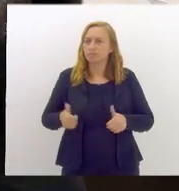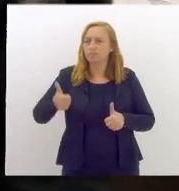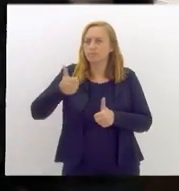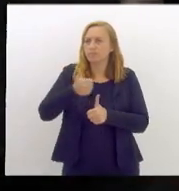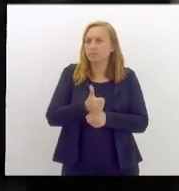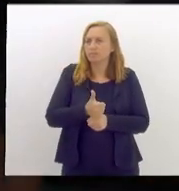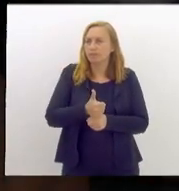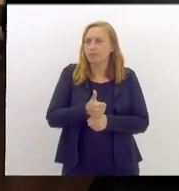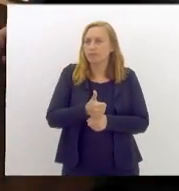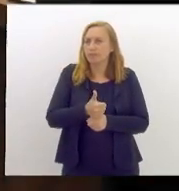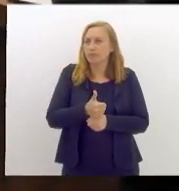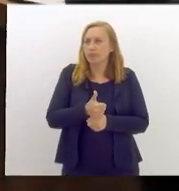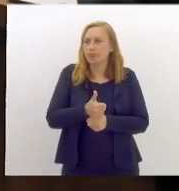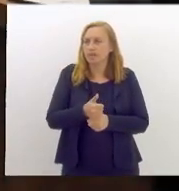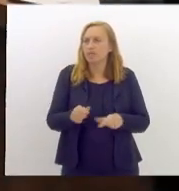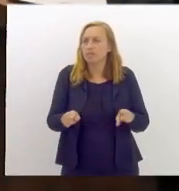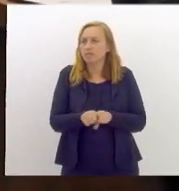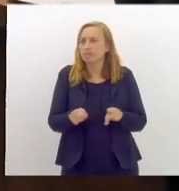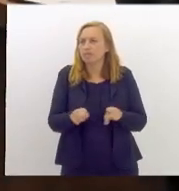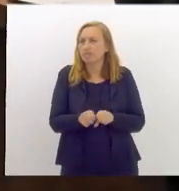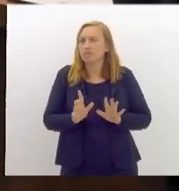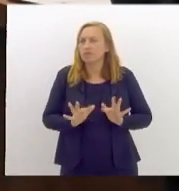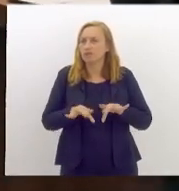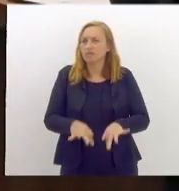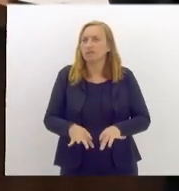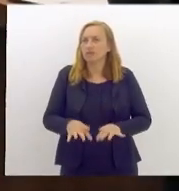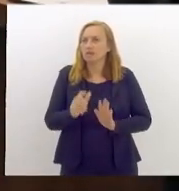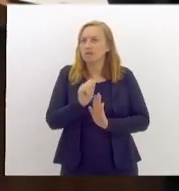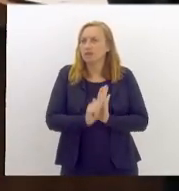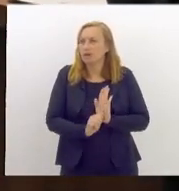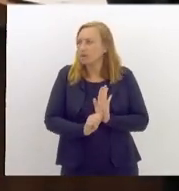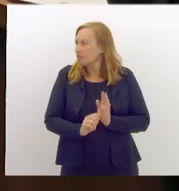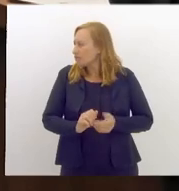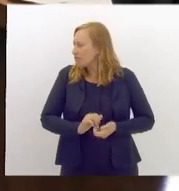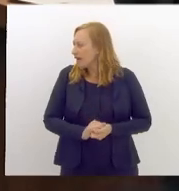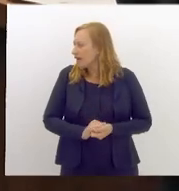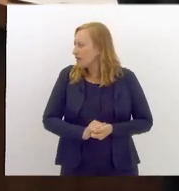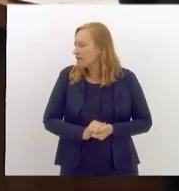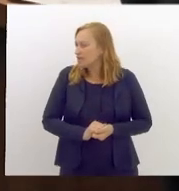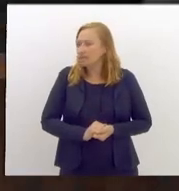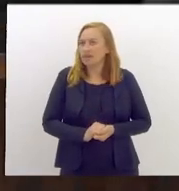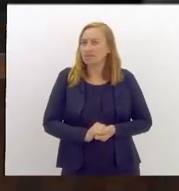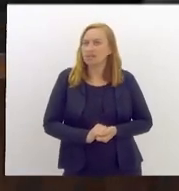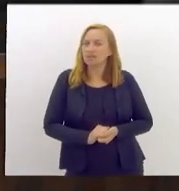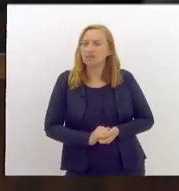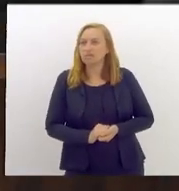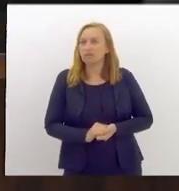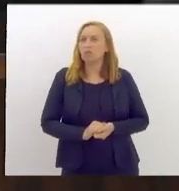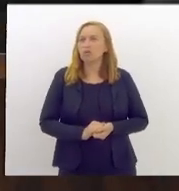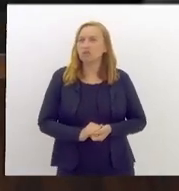substitutivo e também pedindo forma final de redação é o voto ok